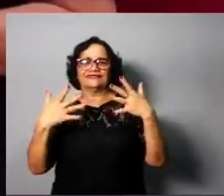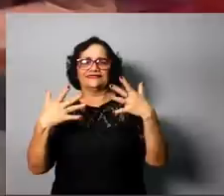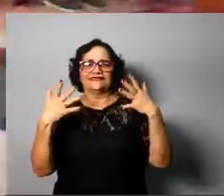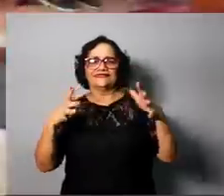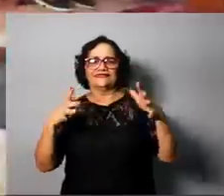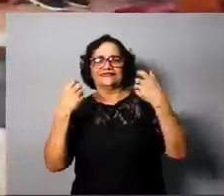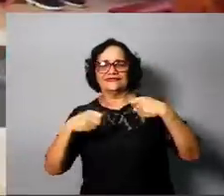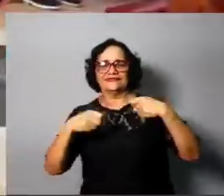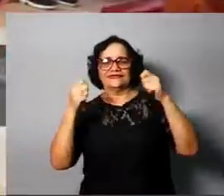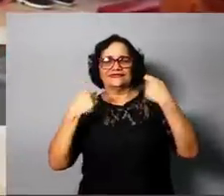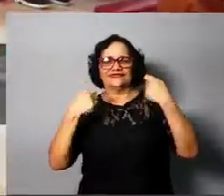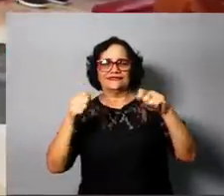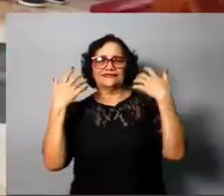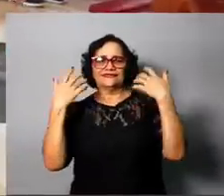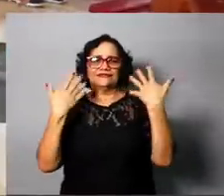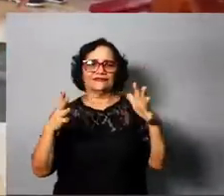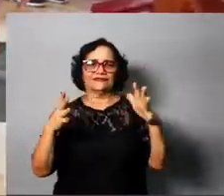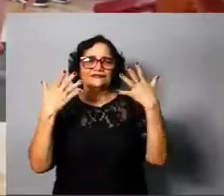aleluia.